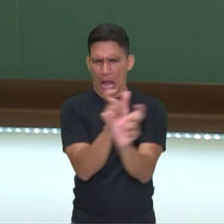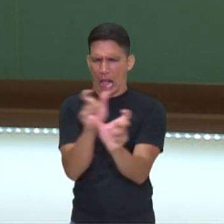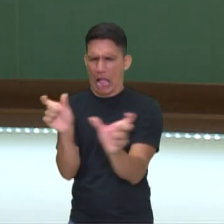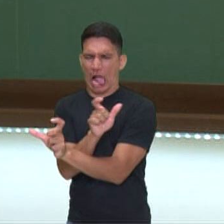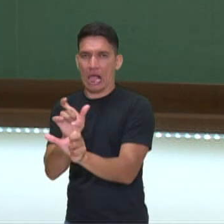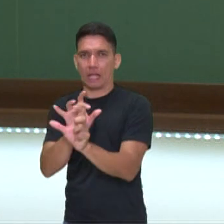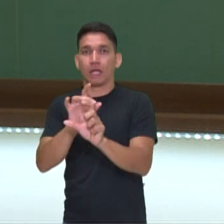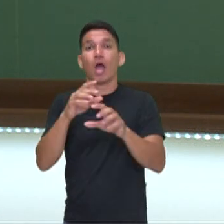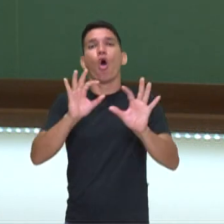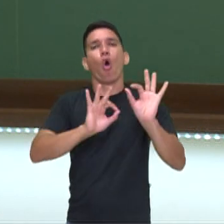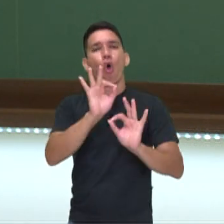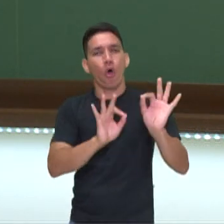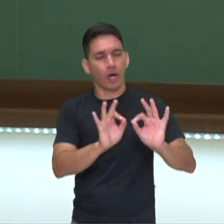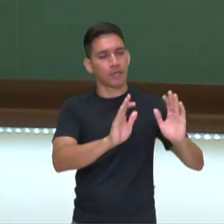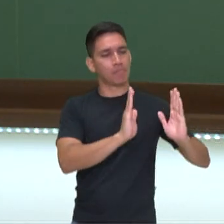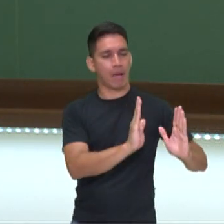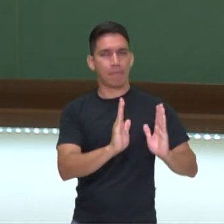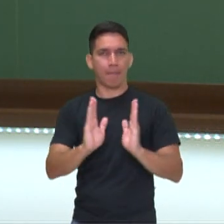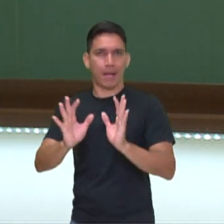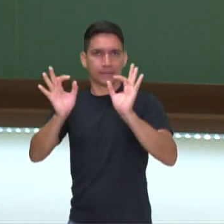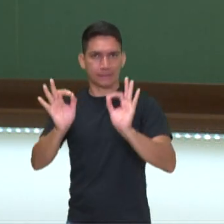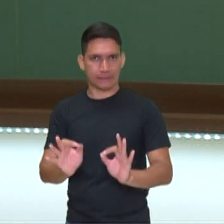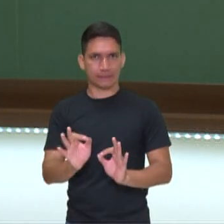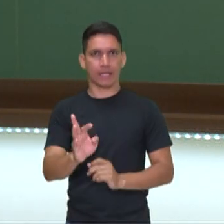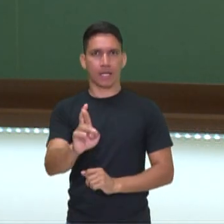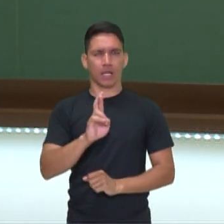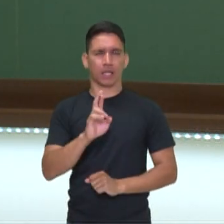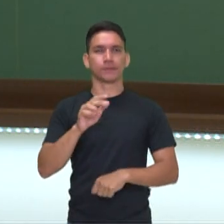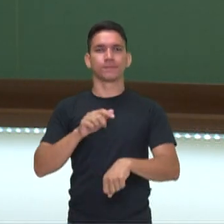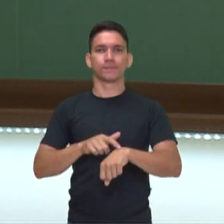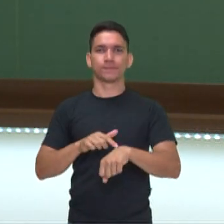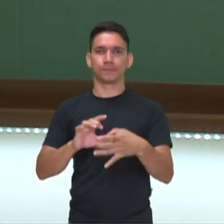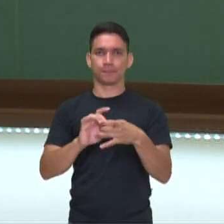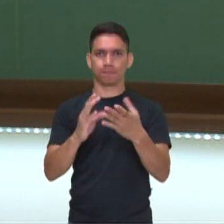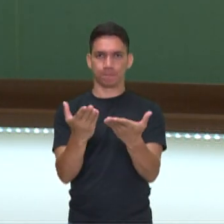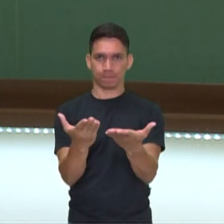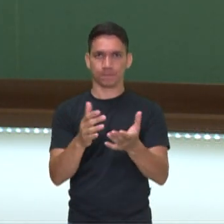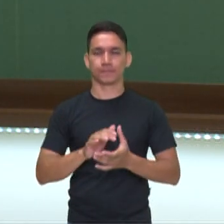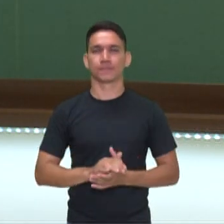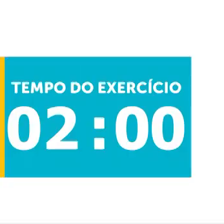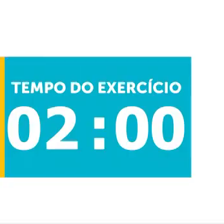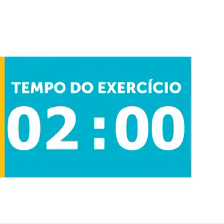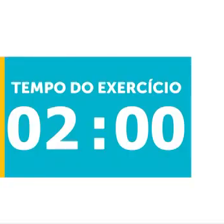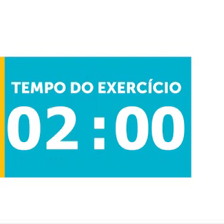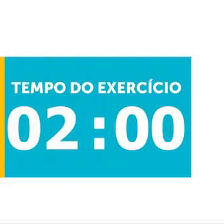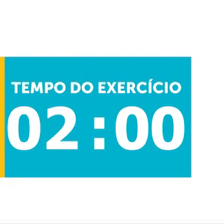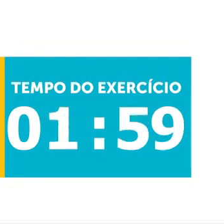essas frases para que elas fiquem na ordem correta. Vou dar um tempinho para vocês fazerem e a gente já volta.